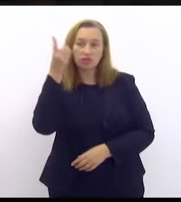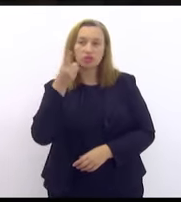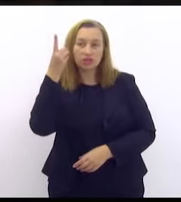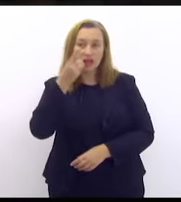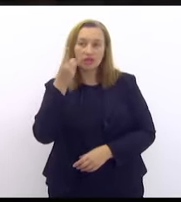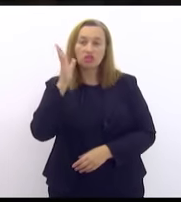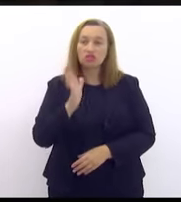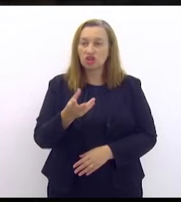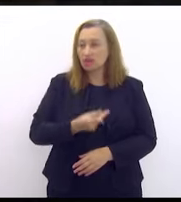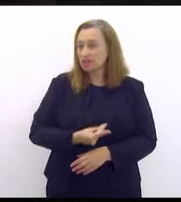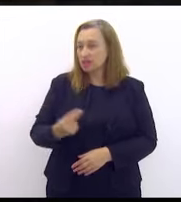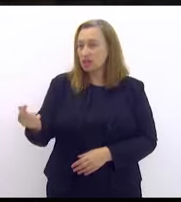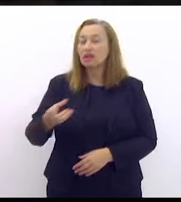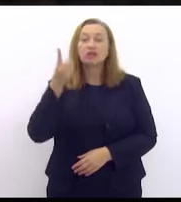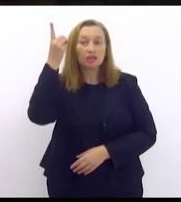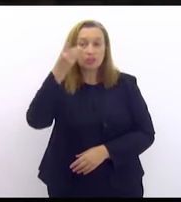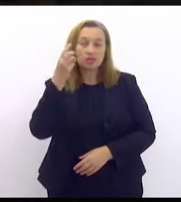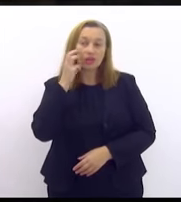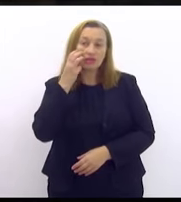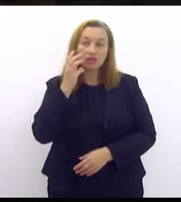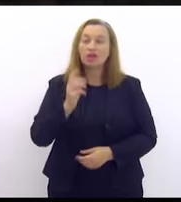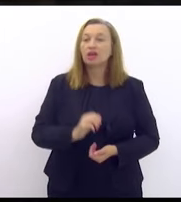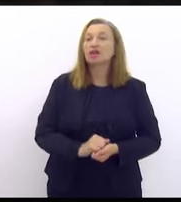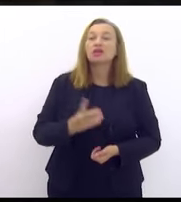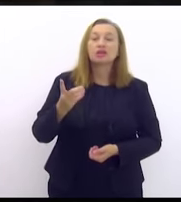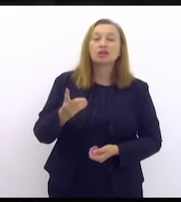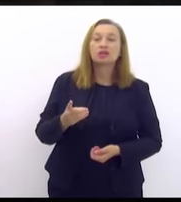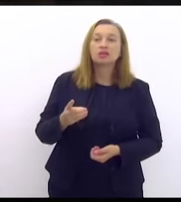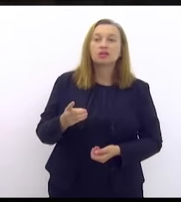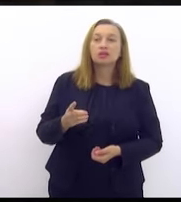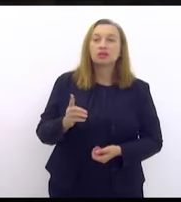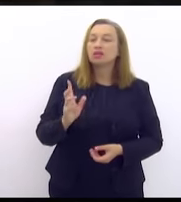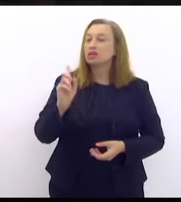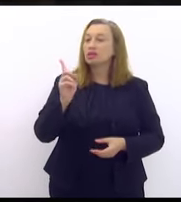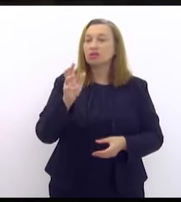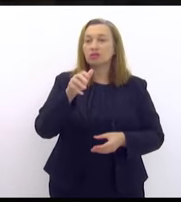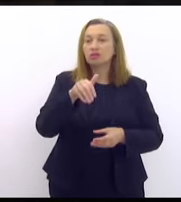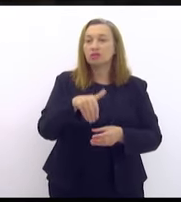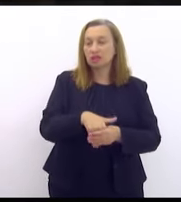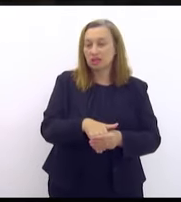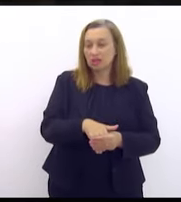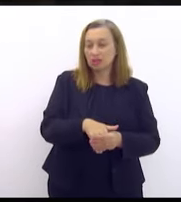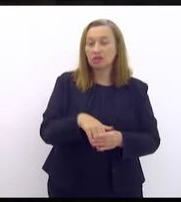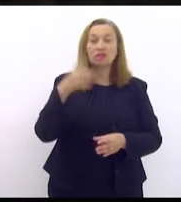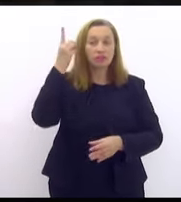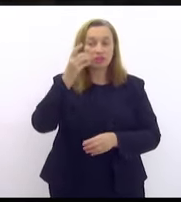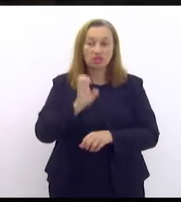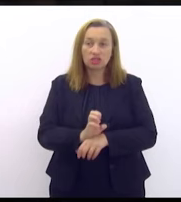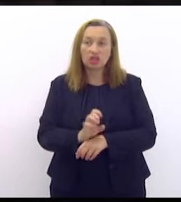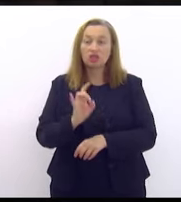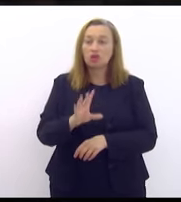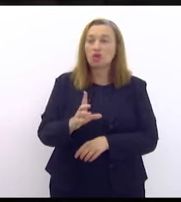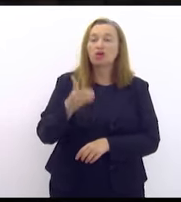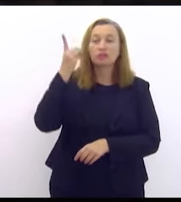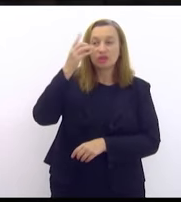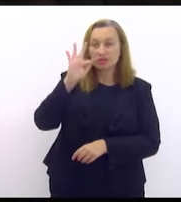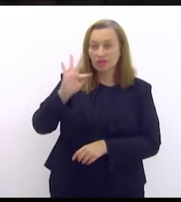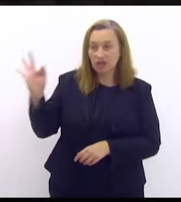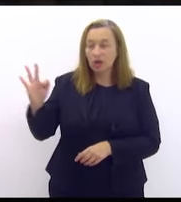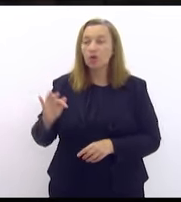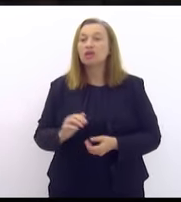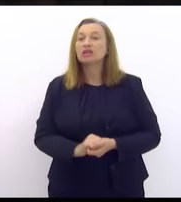aqui. Deputado Valdec Carneiro, que não se candidatou a deputado estadual, foi candidato a deputado federal, e o